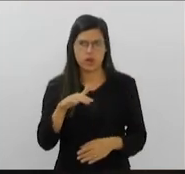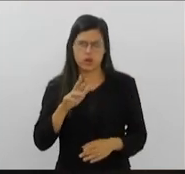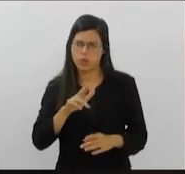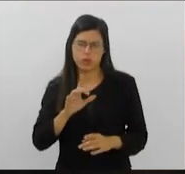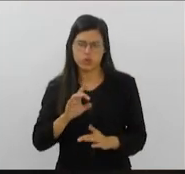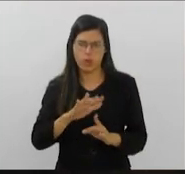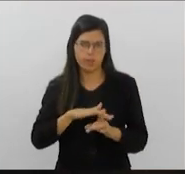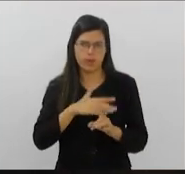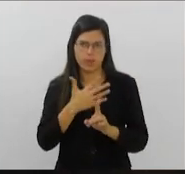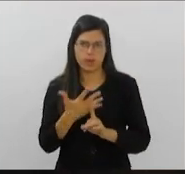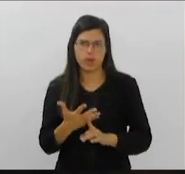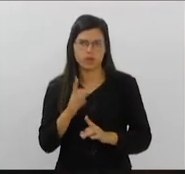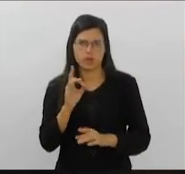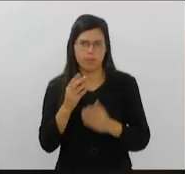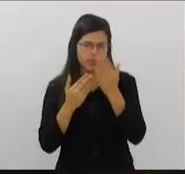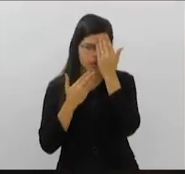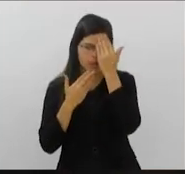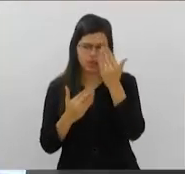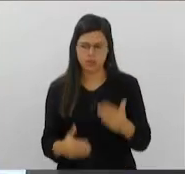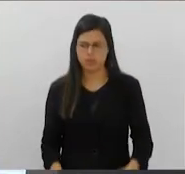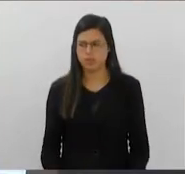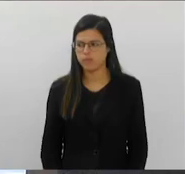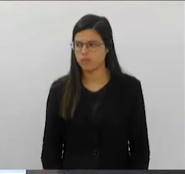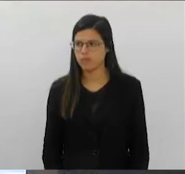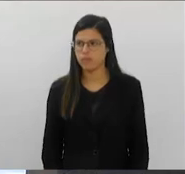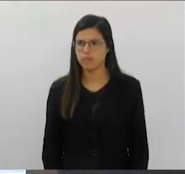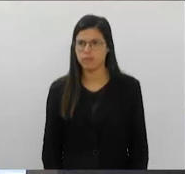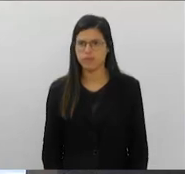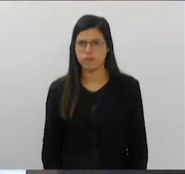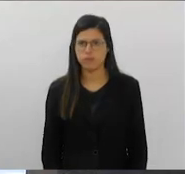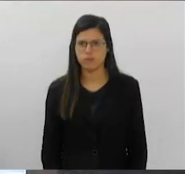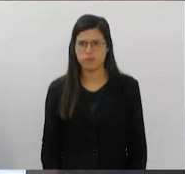né? Mas é isso, obrigada.